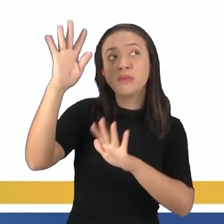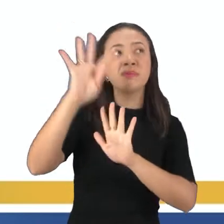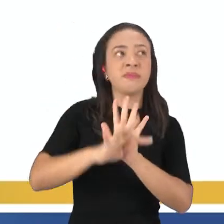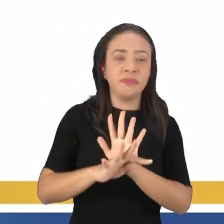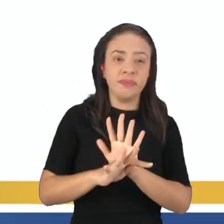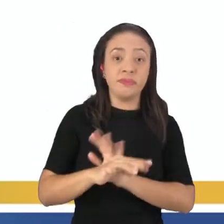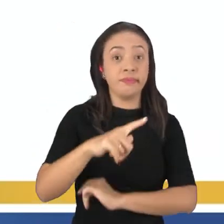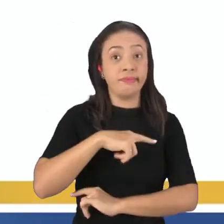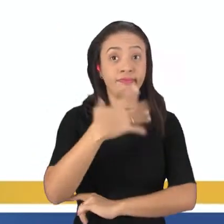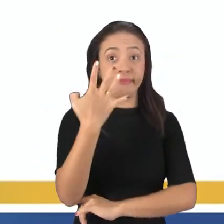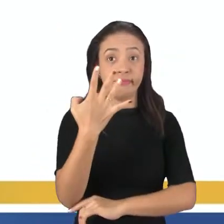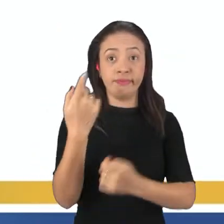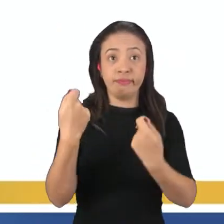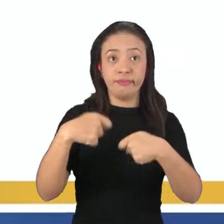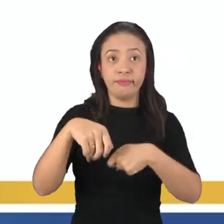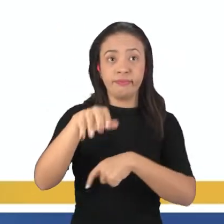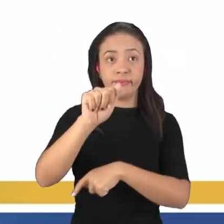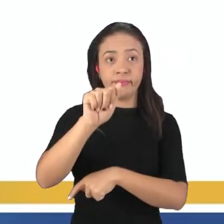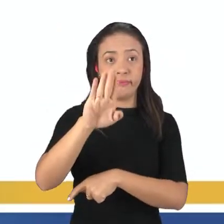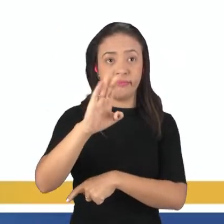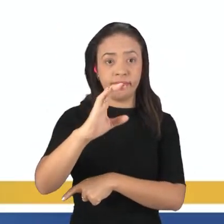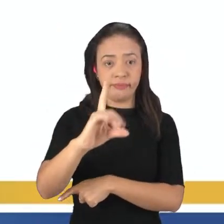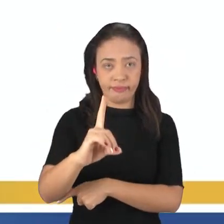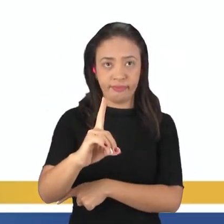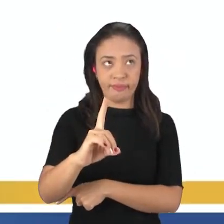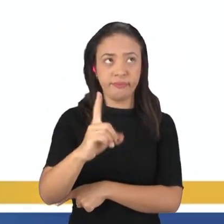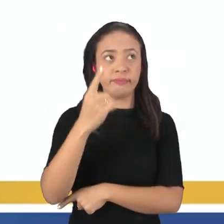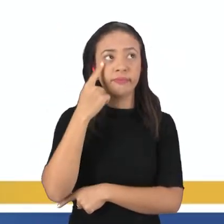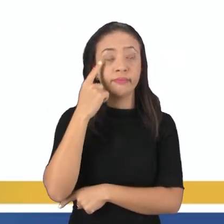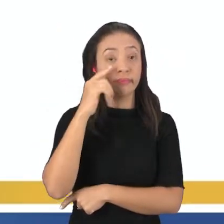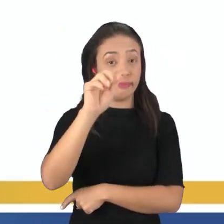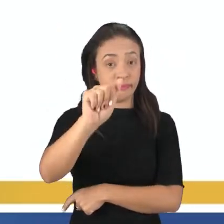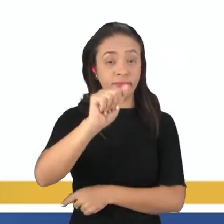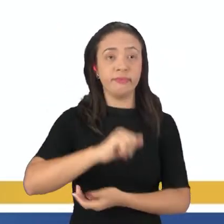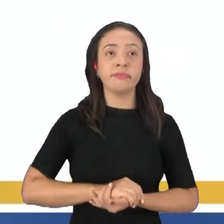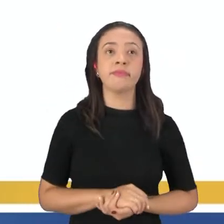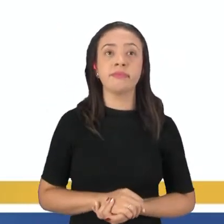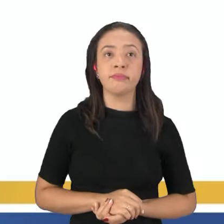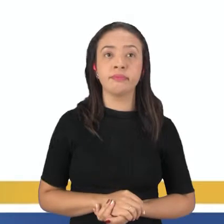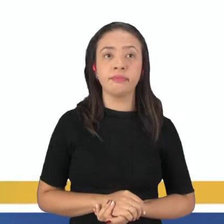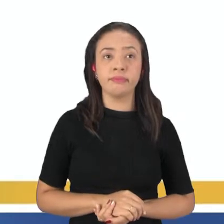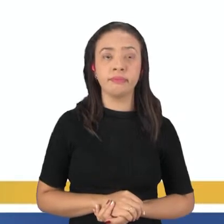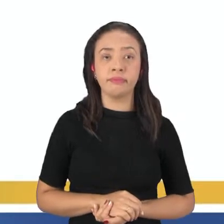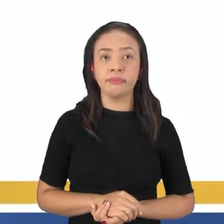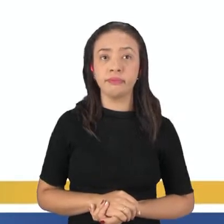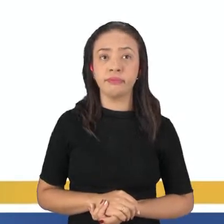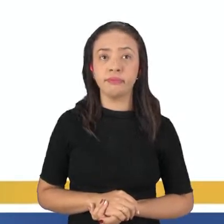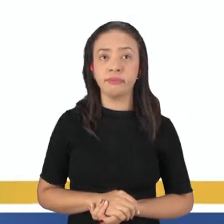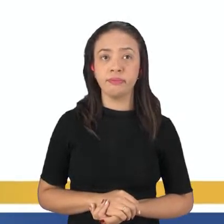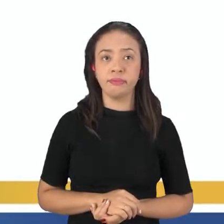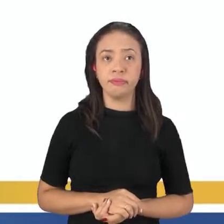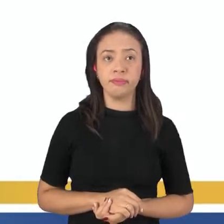aí? Tem 4 opções, a letra A, B, C e D. Vamos lá para a letra A. Fala o seguinte, ó.